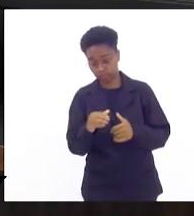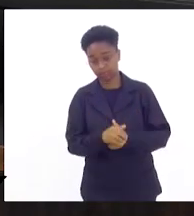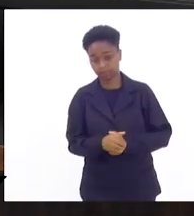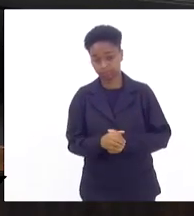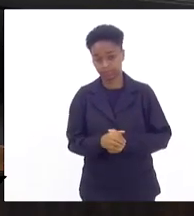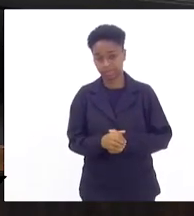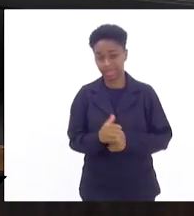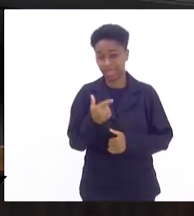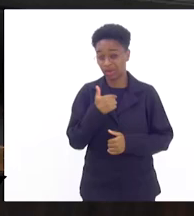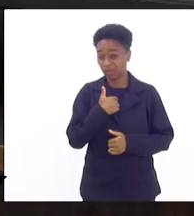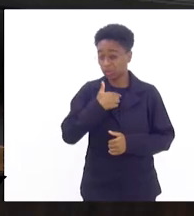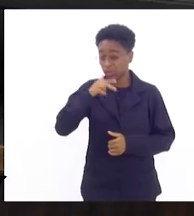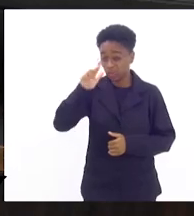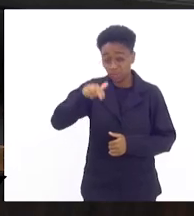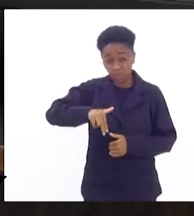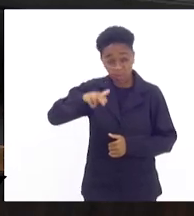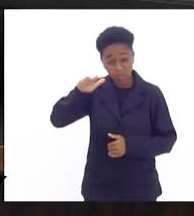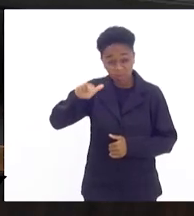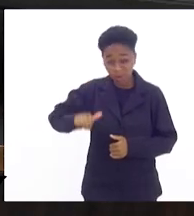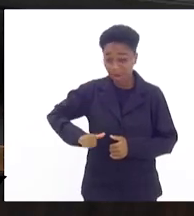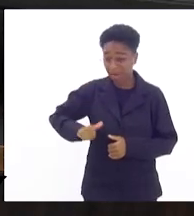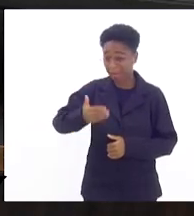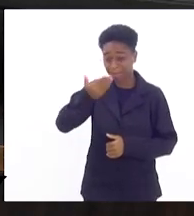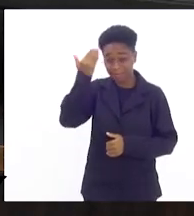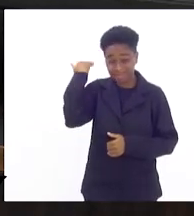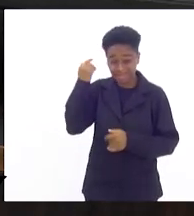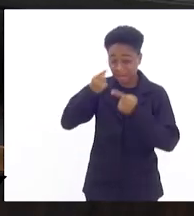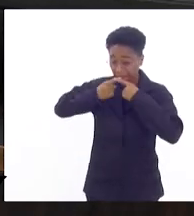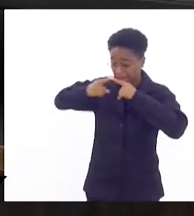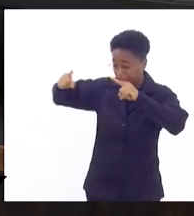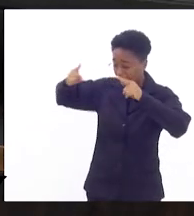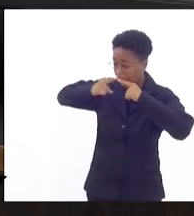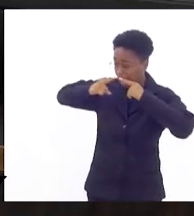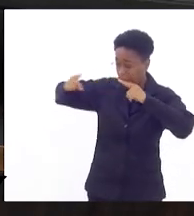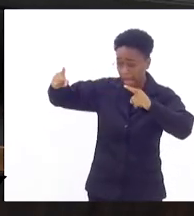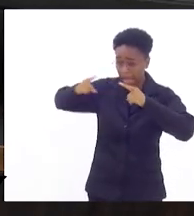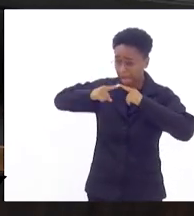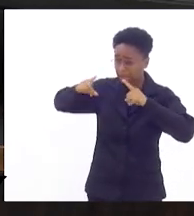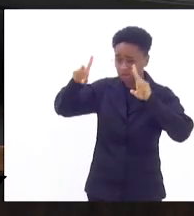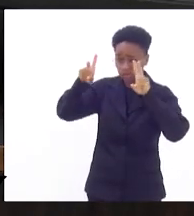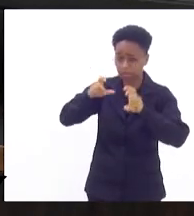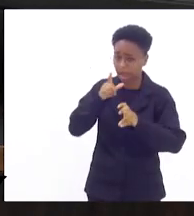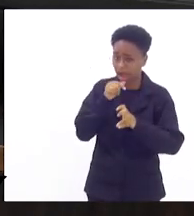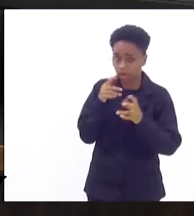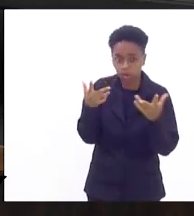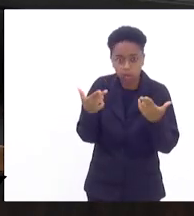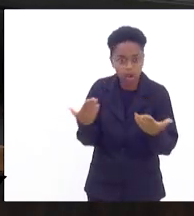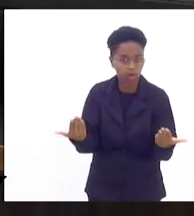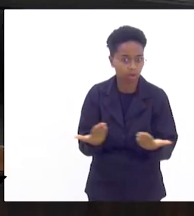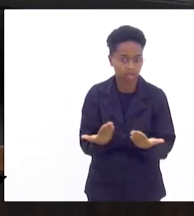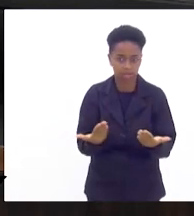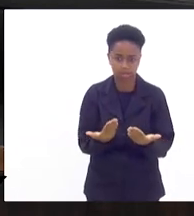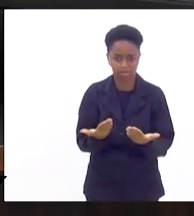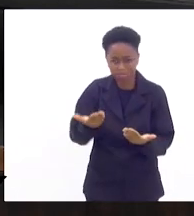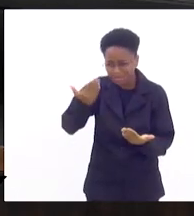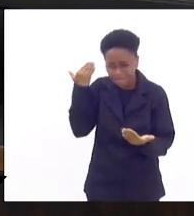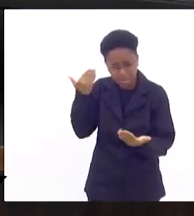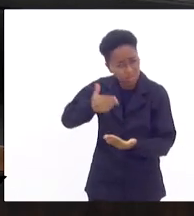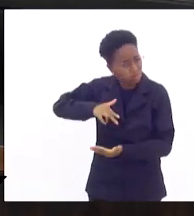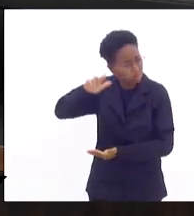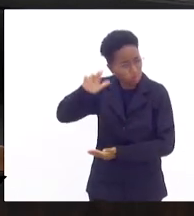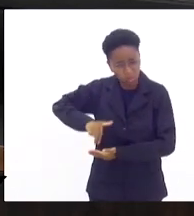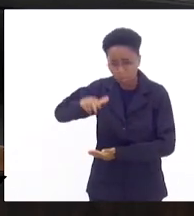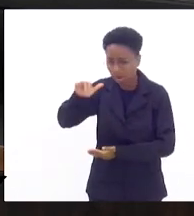eu nunca tive tanta reclamação do abastecimento de água como eu tive nesse verão. Nunca tive. E